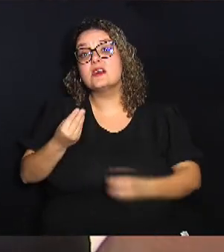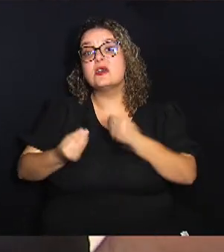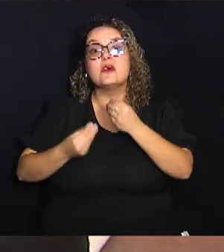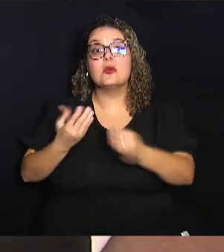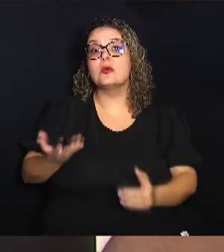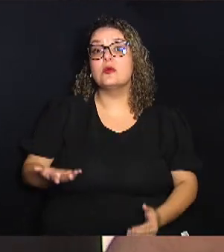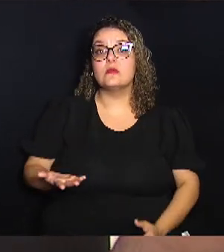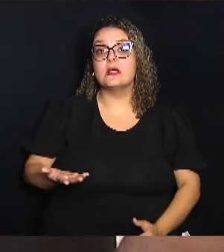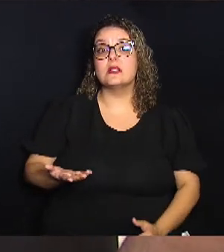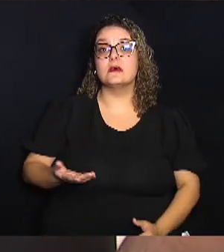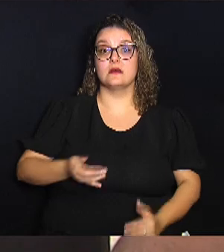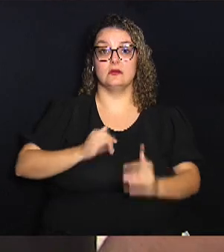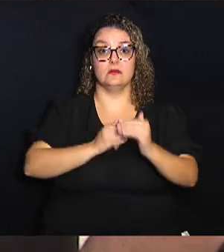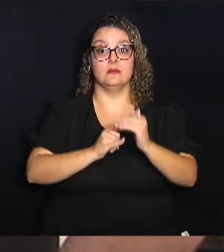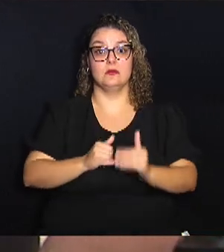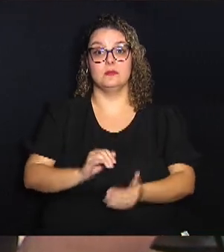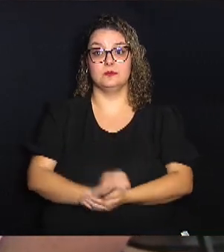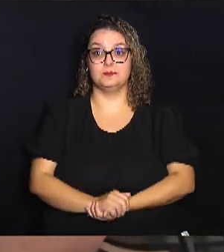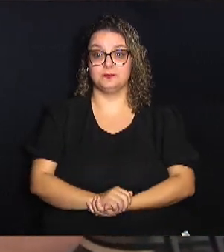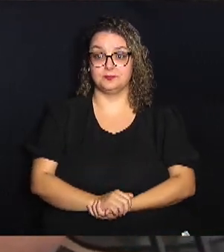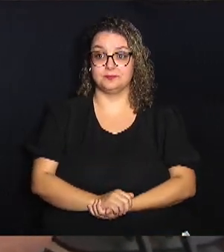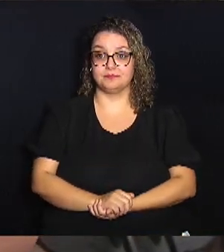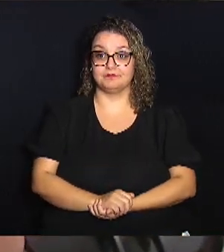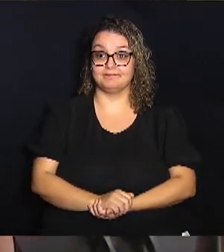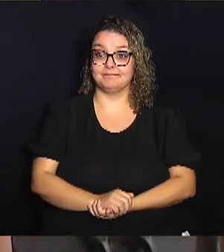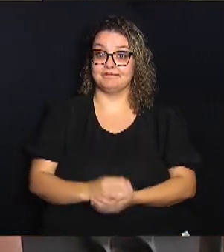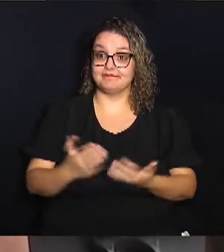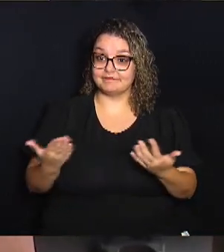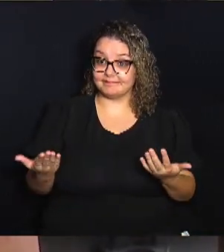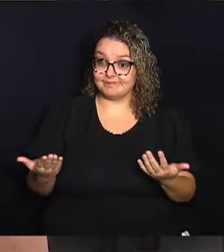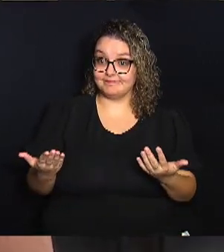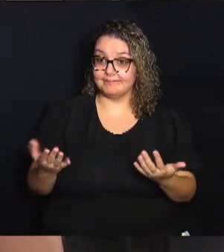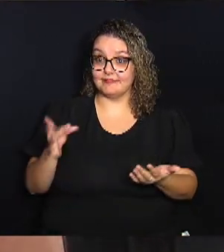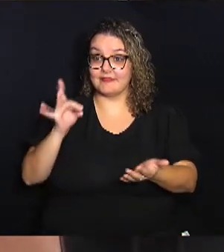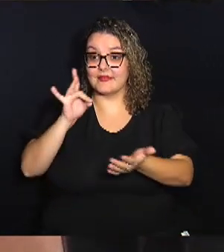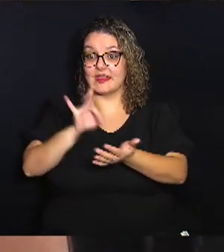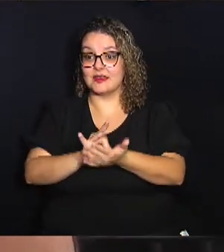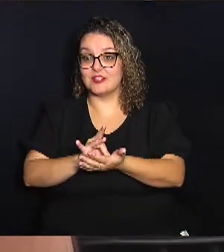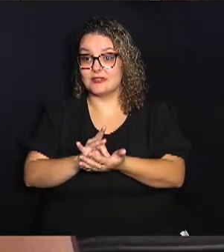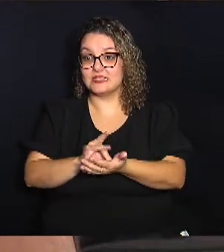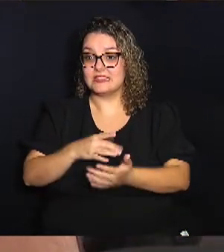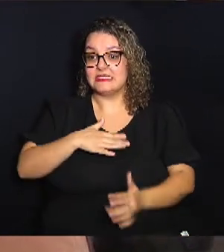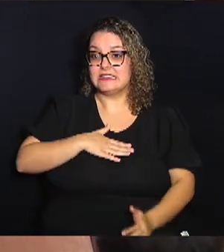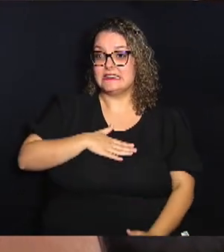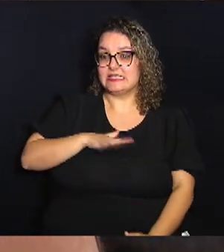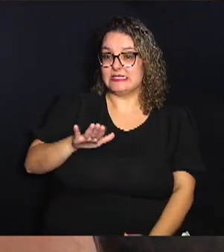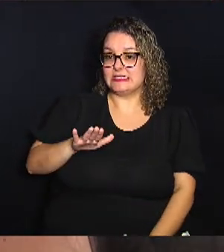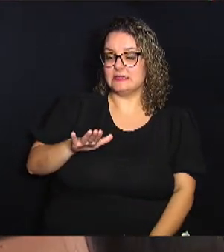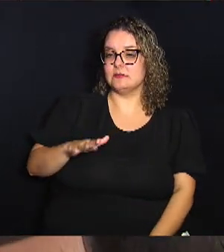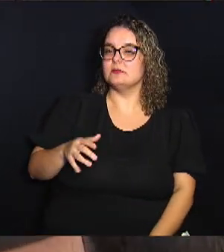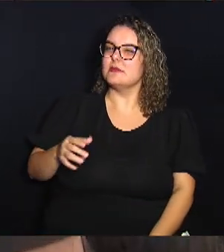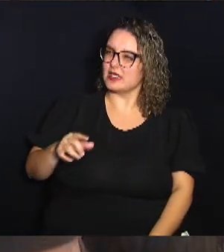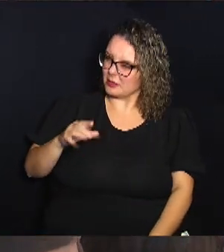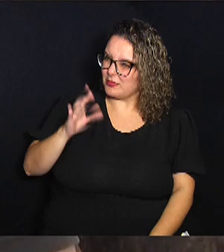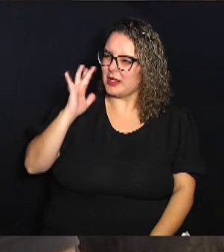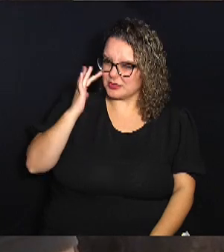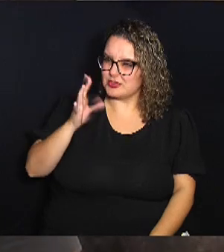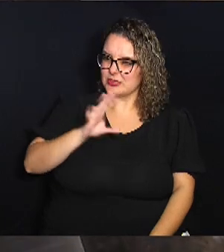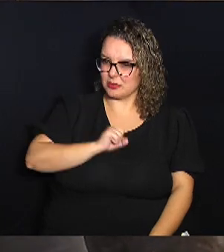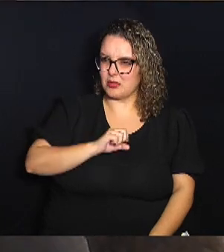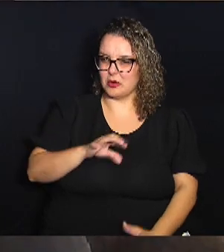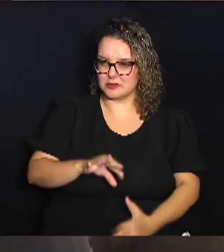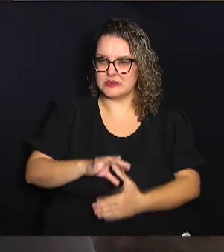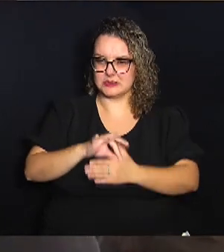questão na startup WeHandle? Na verdade, eu acho que não é que eles não gostam de ser líderes, eu acho que gostam sim, eu acho que tem uma